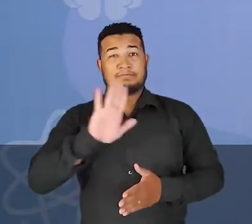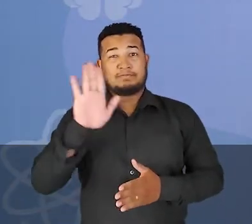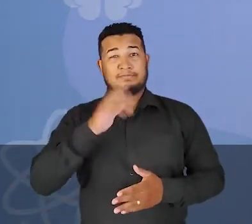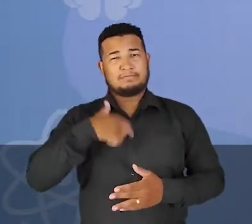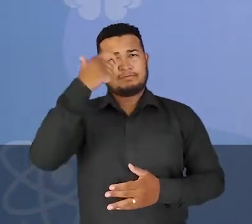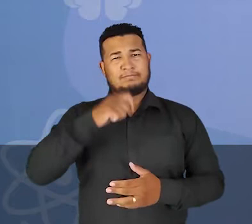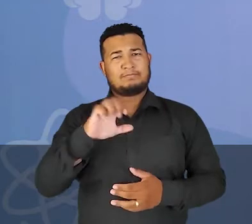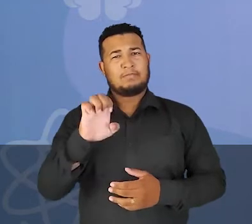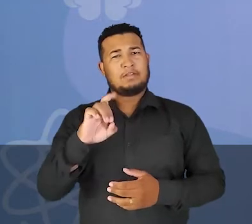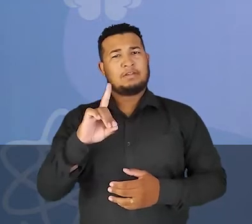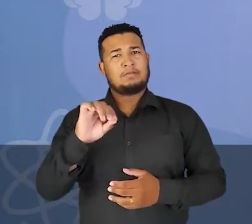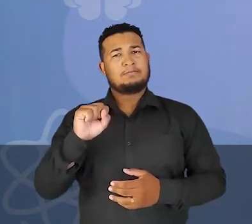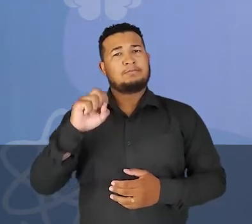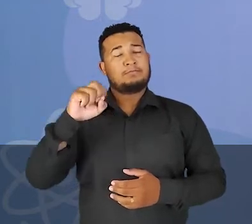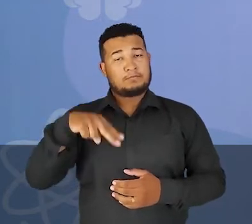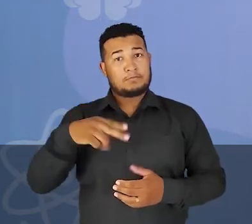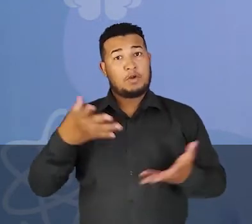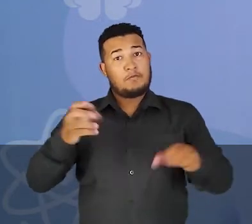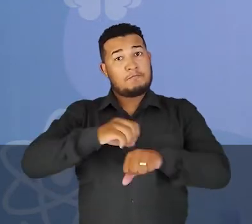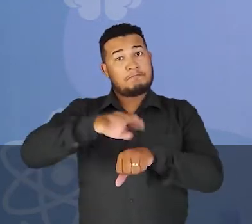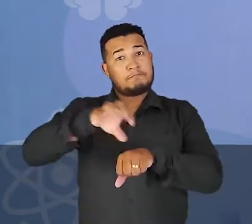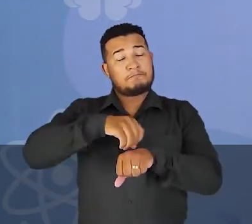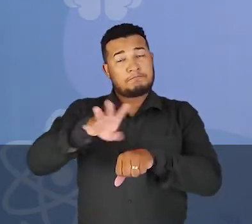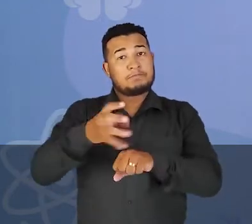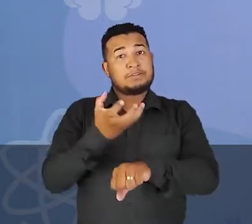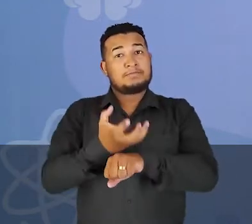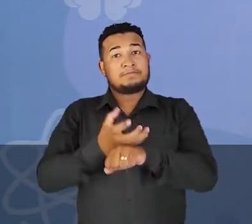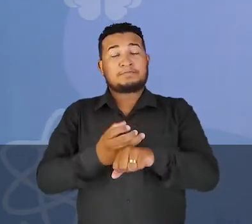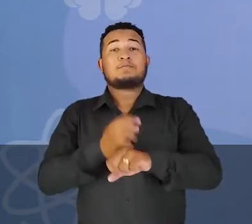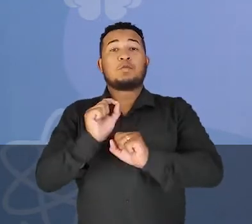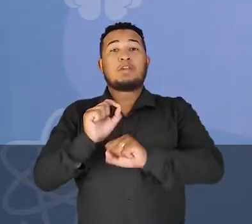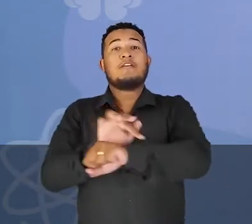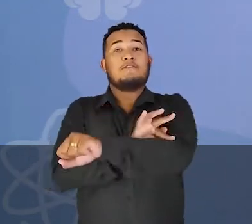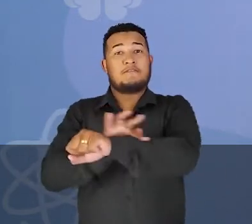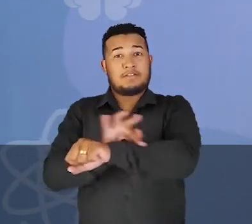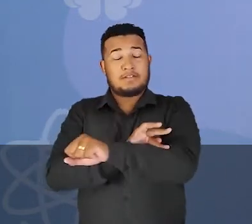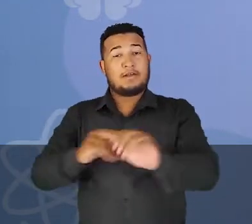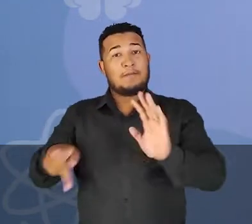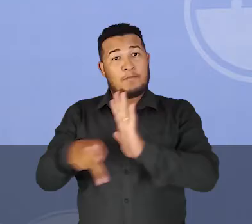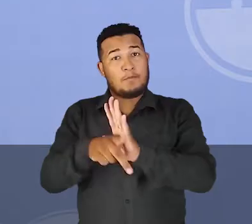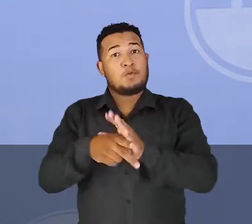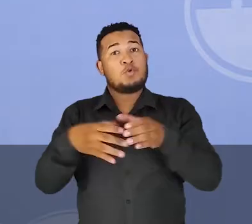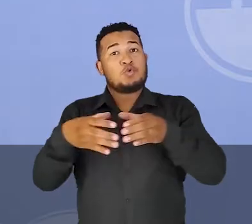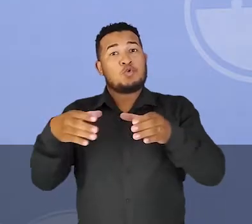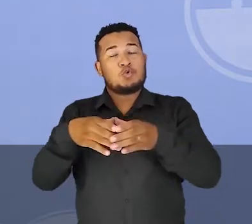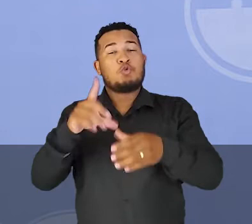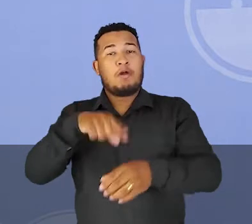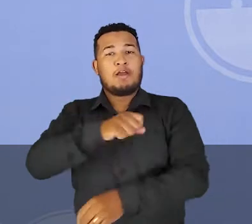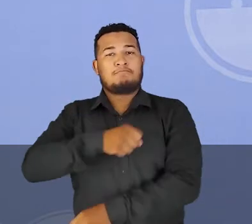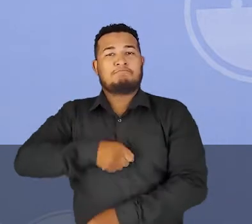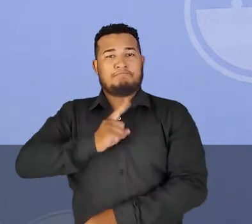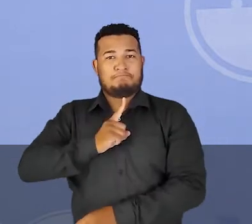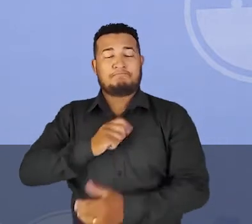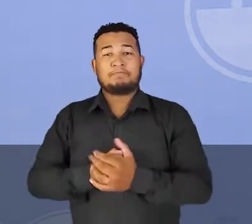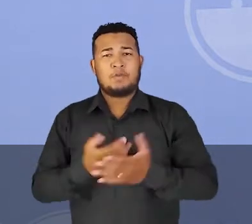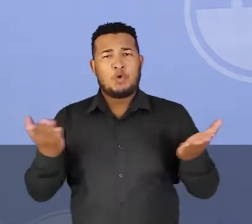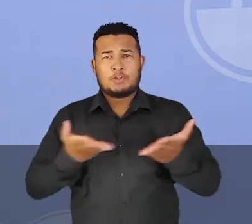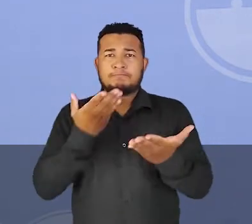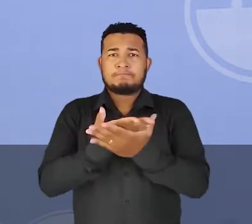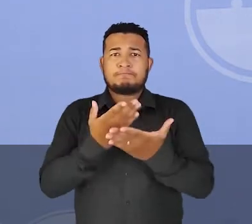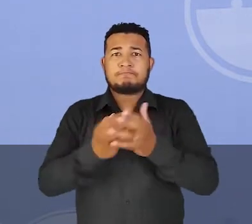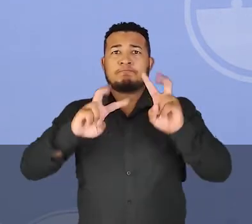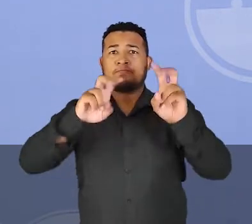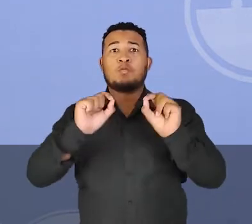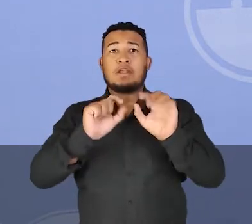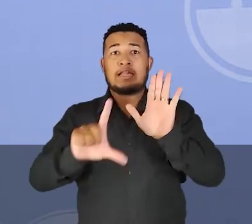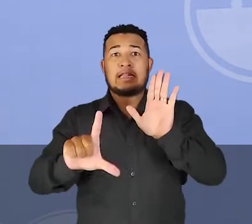Eu sou o professor Epson Miranda e vou ministrar o curso de Física para as turmas da primeira série do ensino médio. Na aula de hoje, nós vamos estudar sobre as